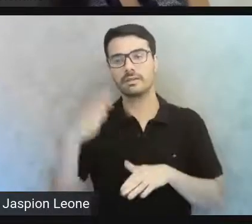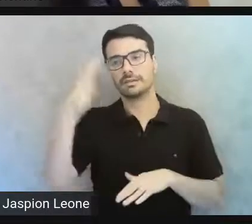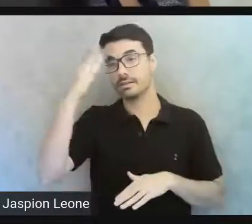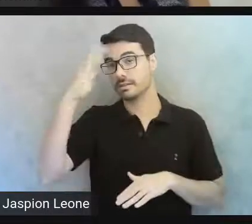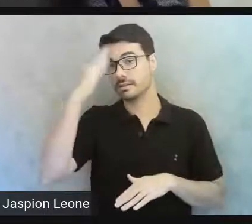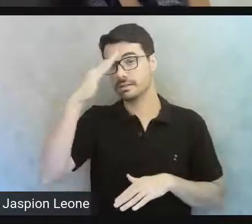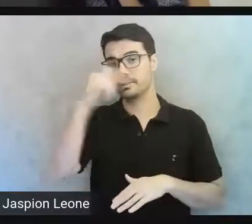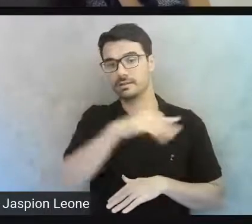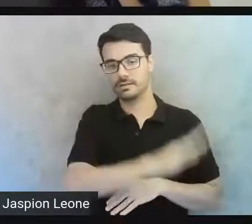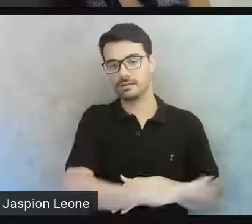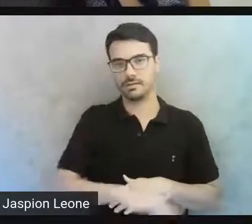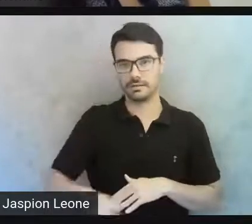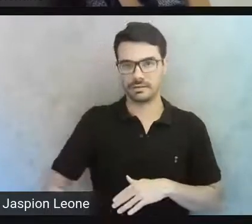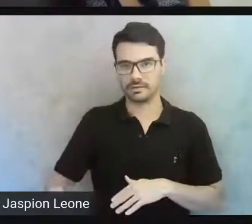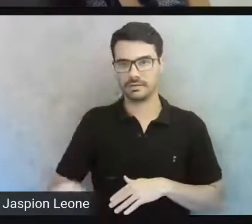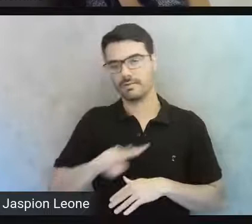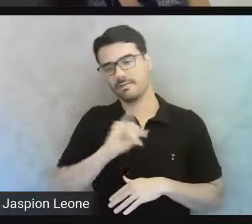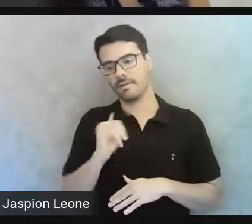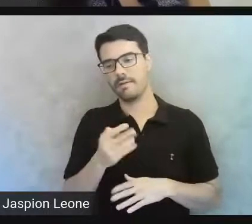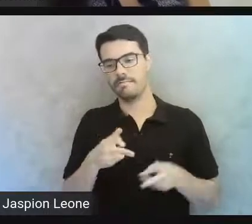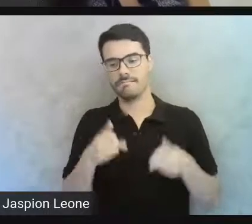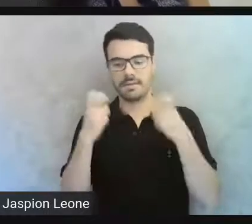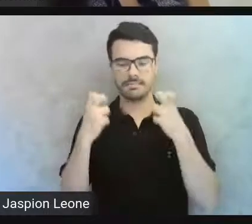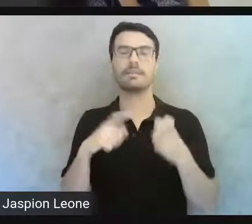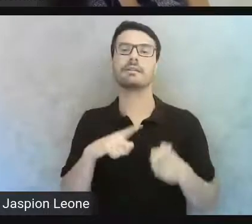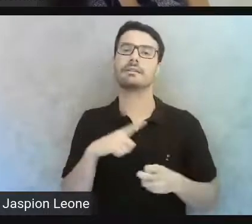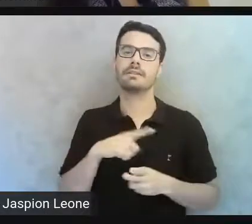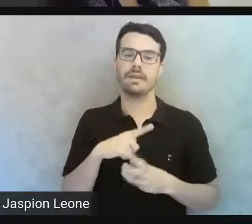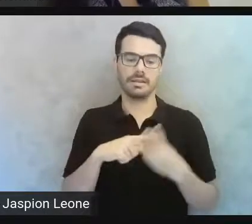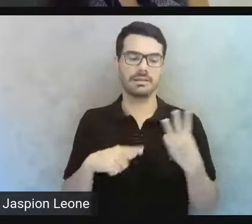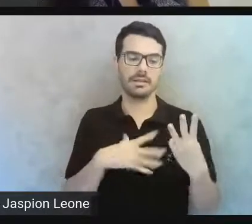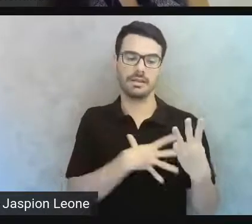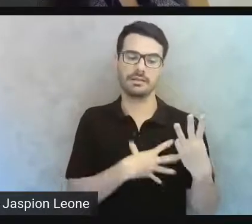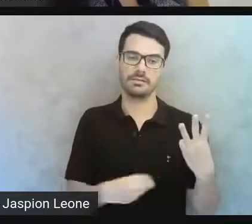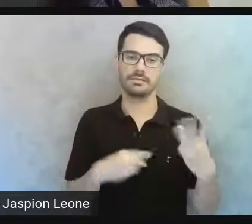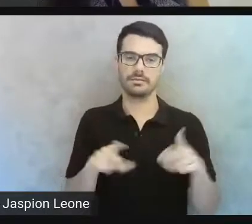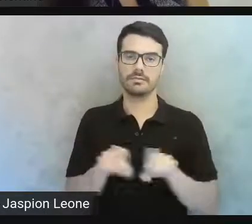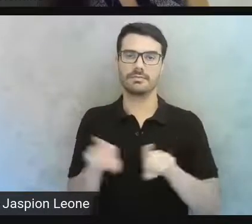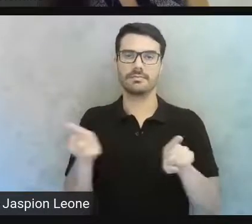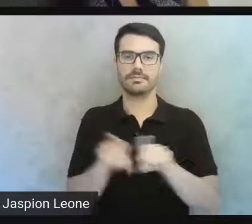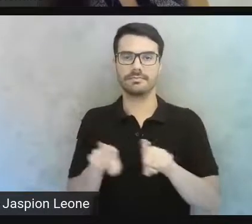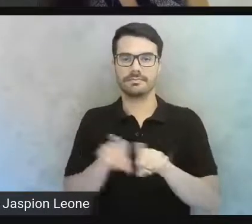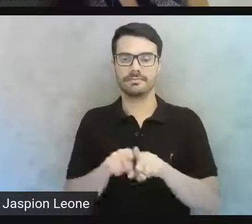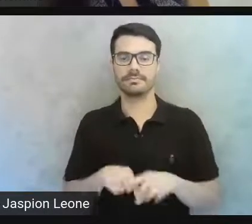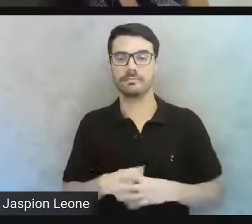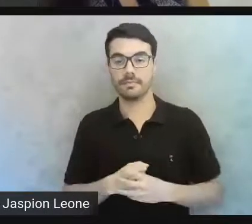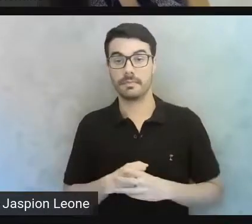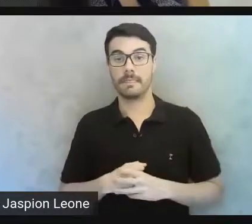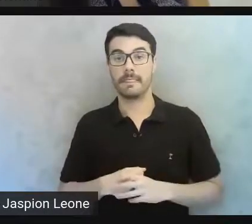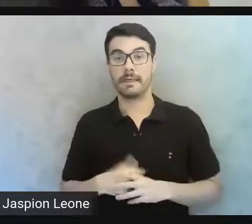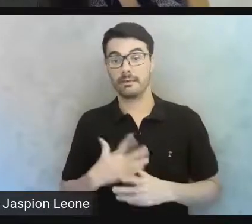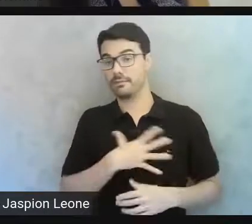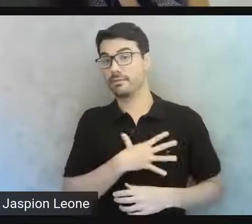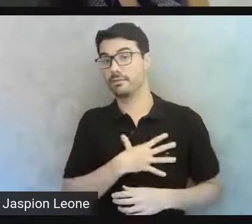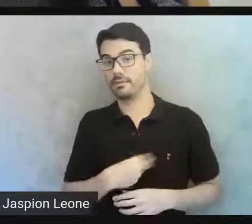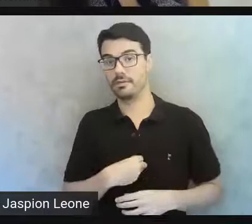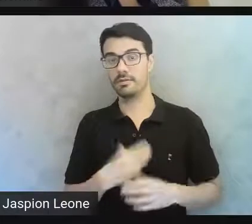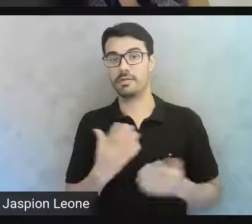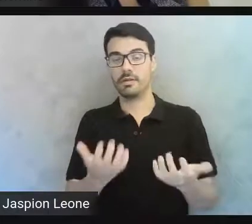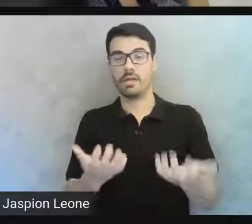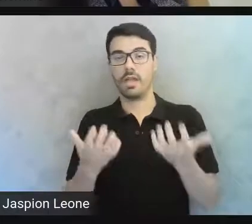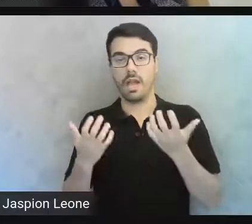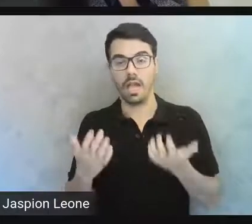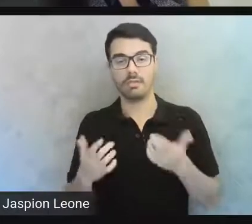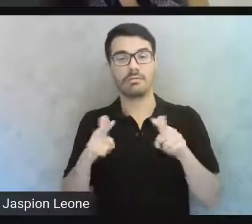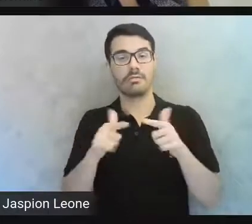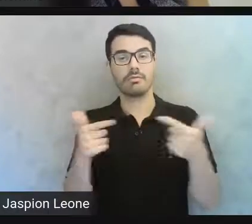criança. A gente vai percebendo, eu tenho 3 filhos também, né? Mas a gente vai percebendo quando eles estão querendo alguma coisa que a gente não